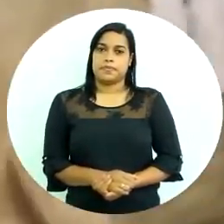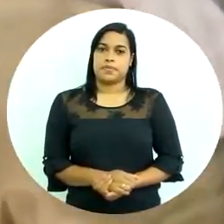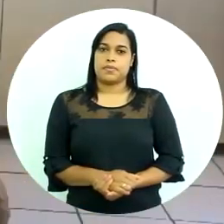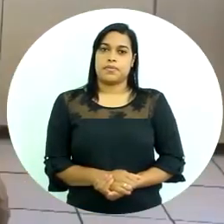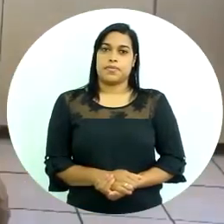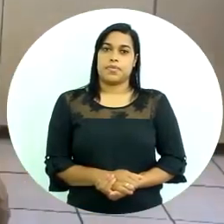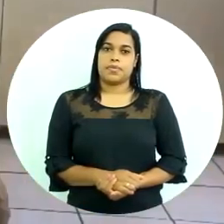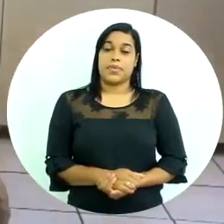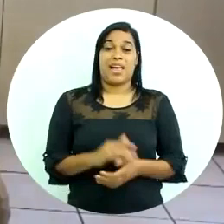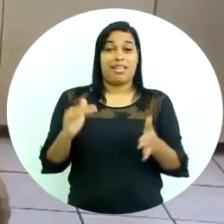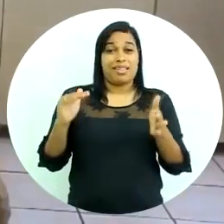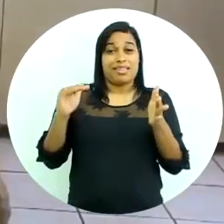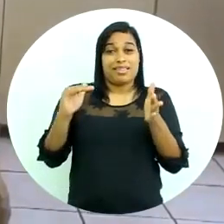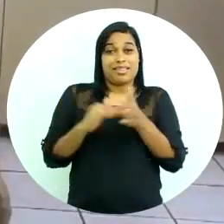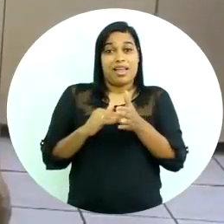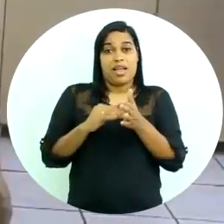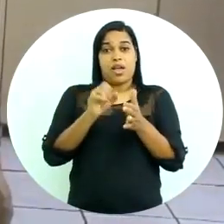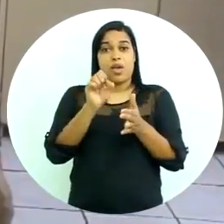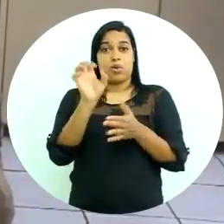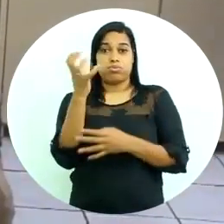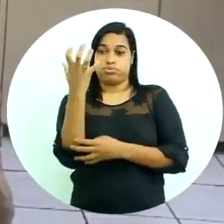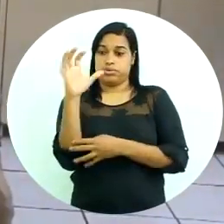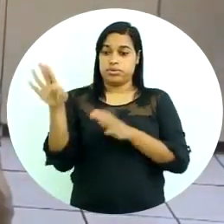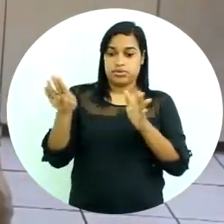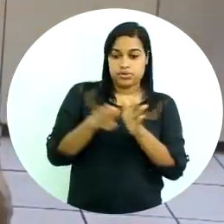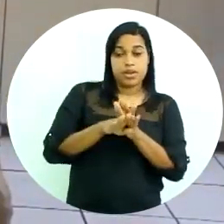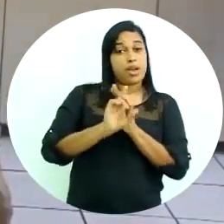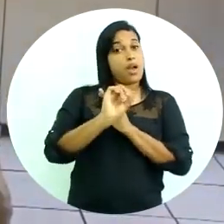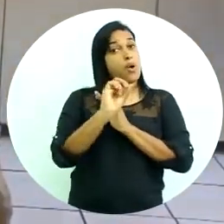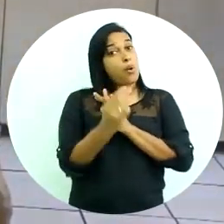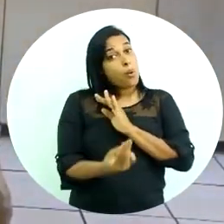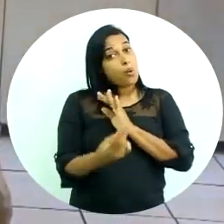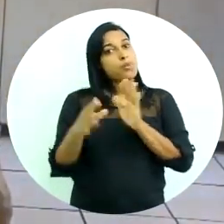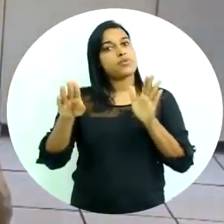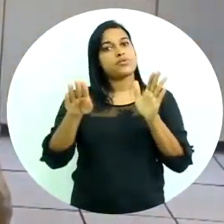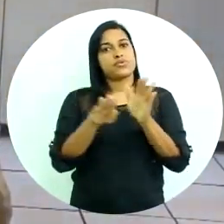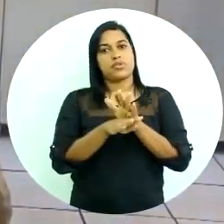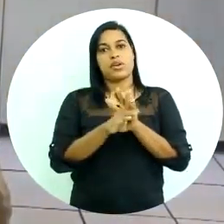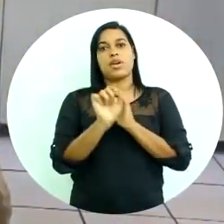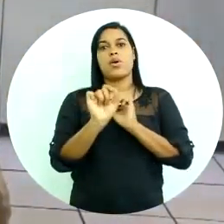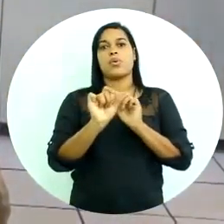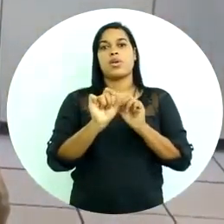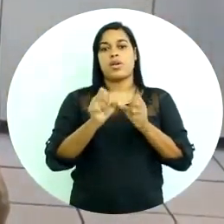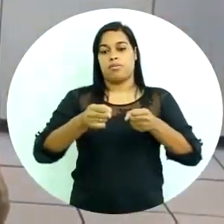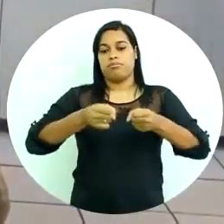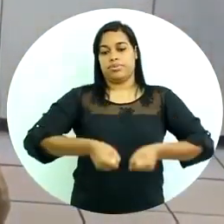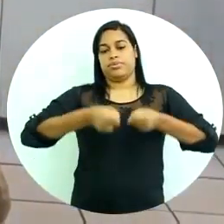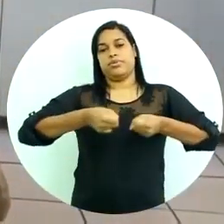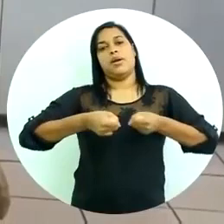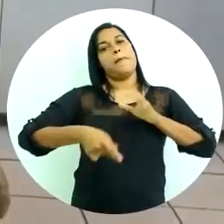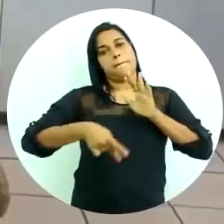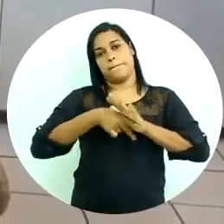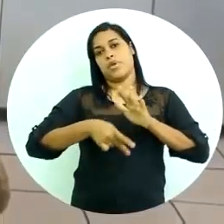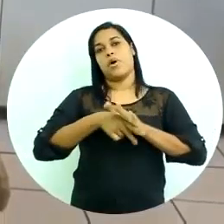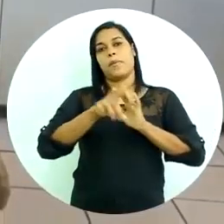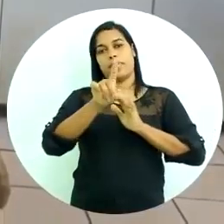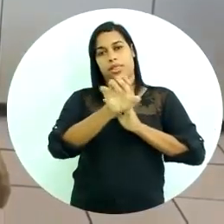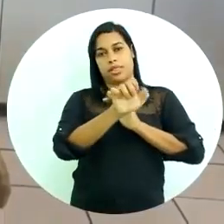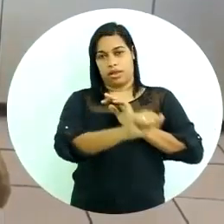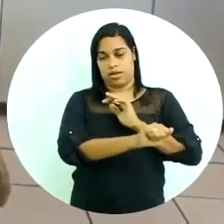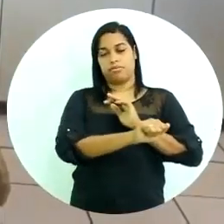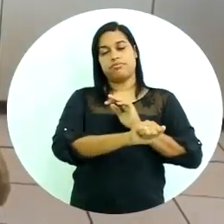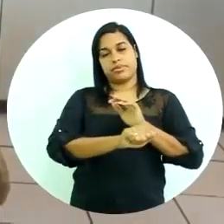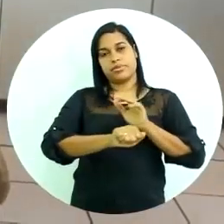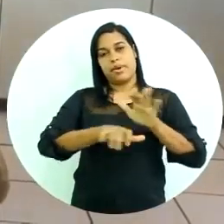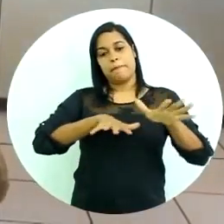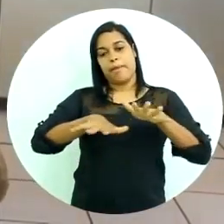Isso até o serviço especializado chegar ou chegar o desfibrilador, né? O DEA que a gente chama, que